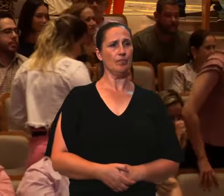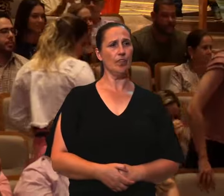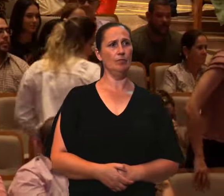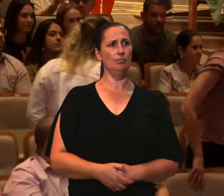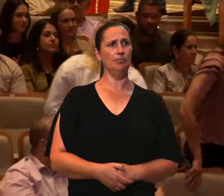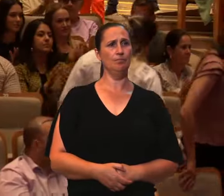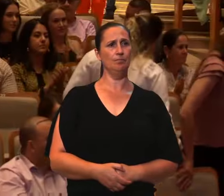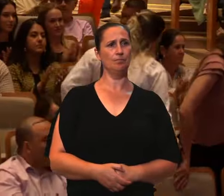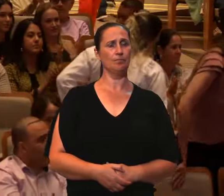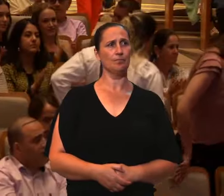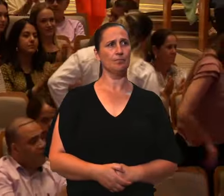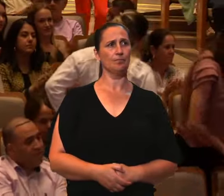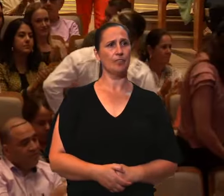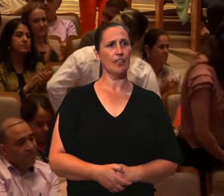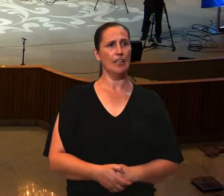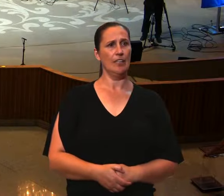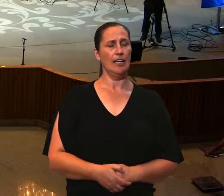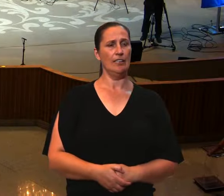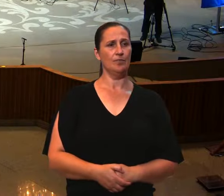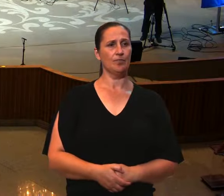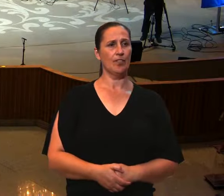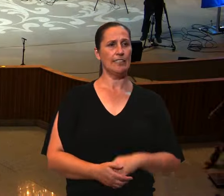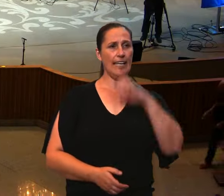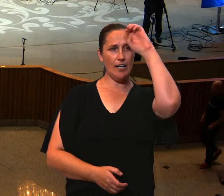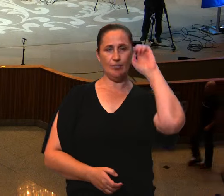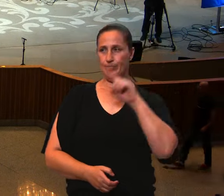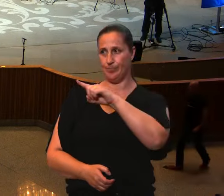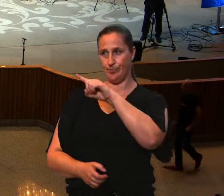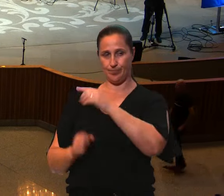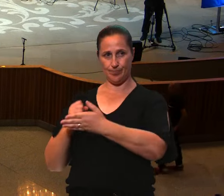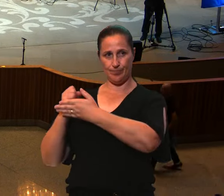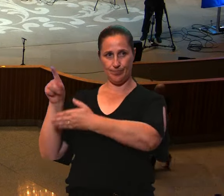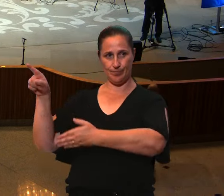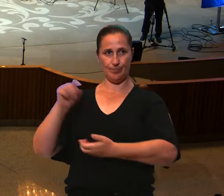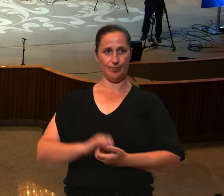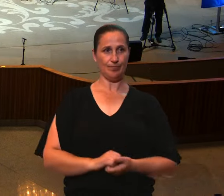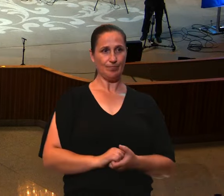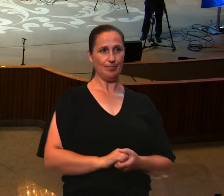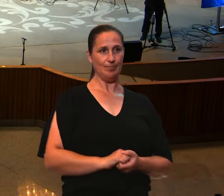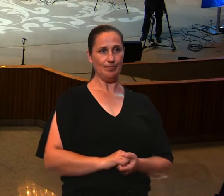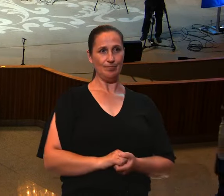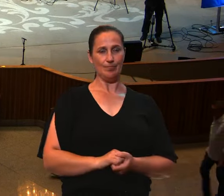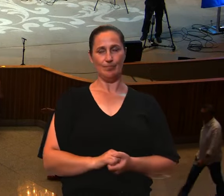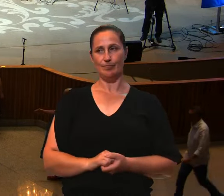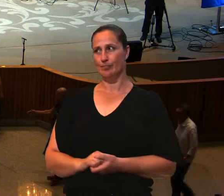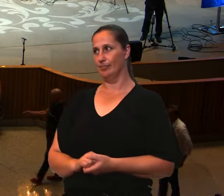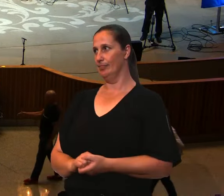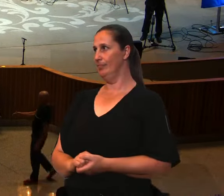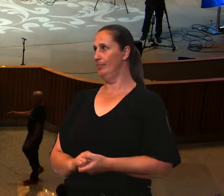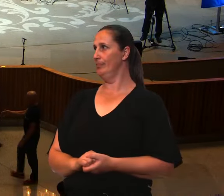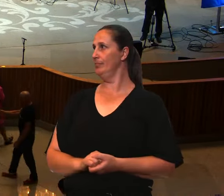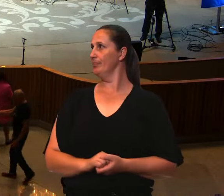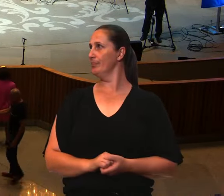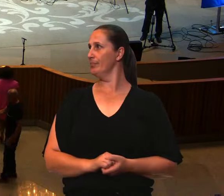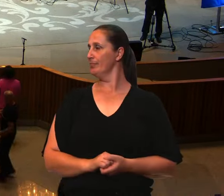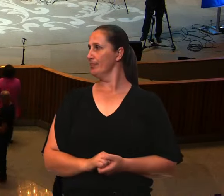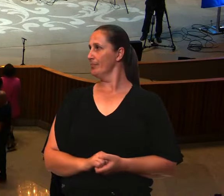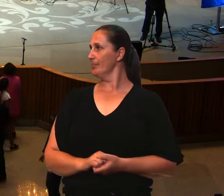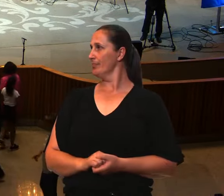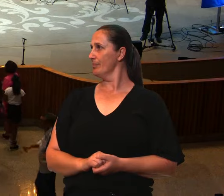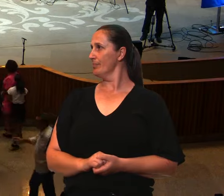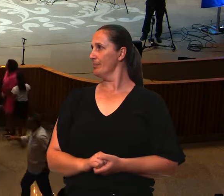Jesus graças a Deus graças a Deus bem-vinda bem-vinda bem-vinda bem-vindo bem-vindo bem-vindo